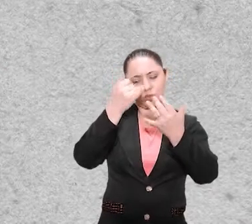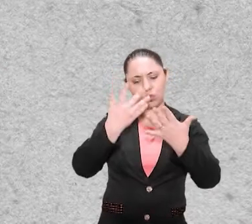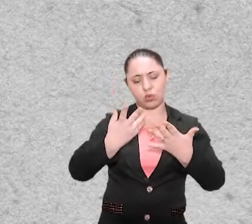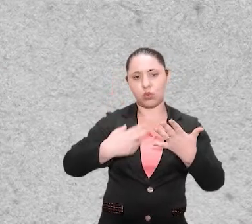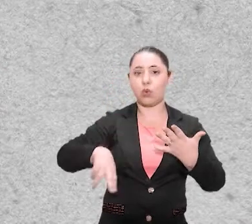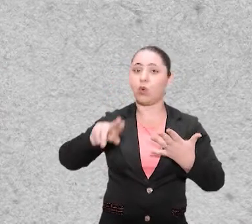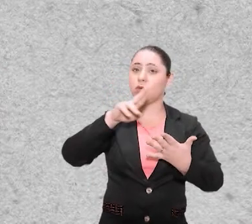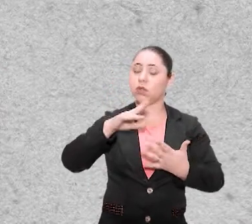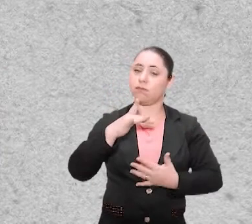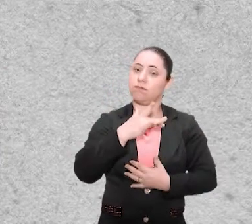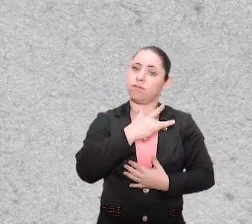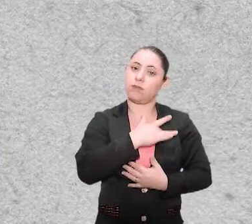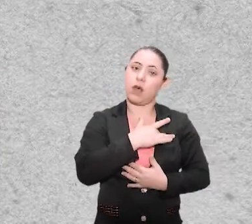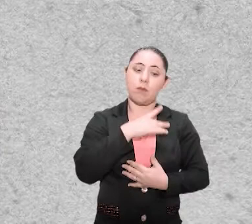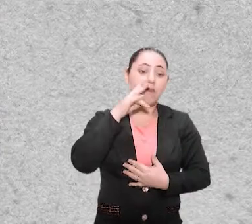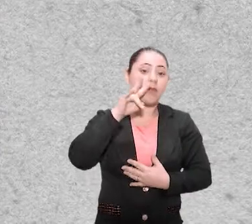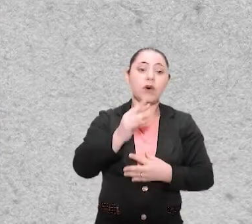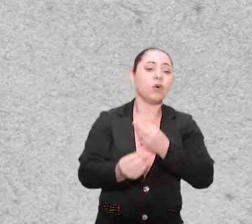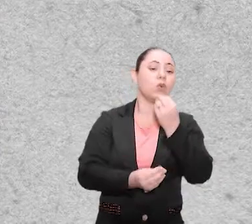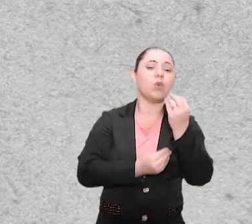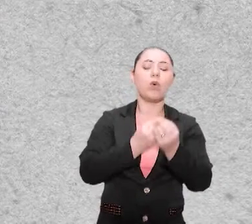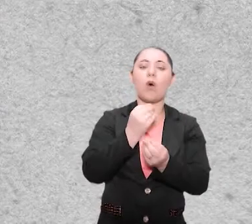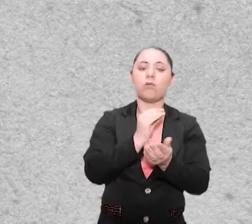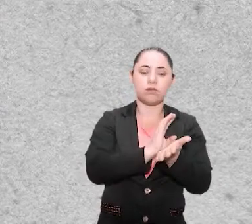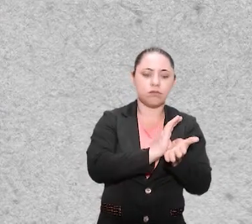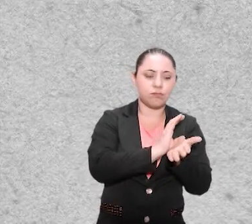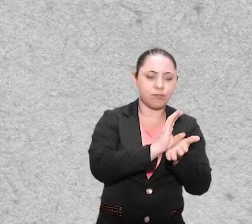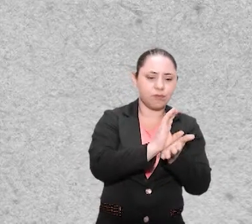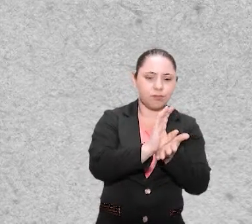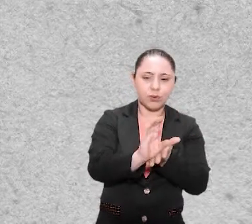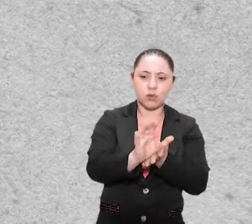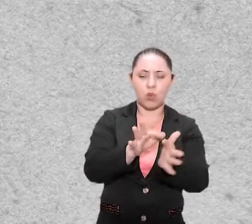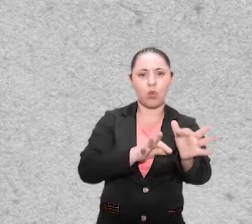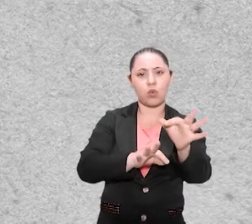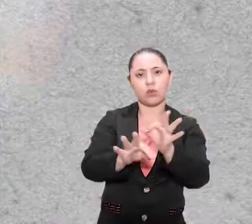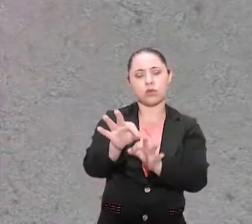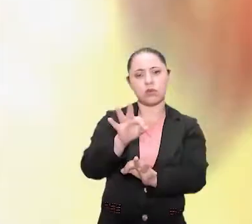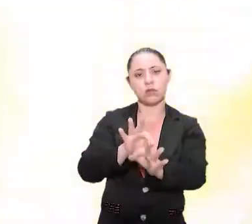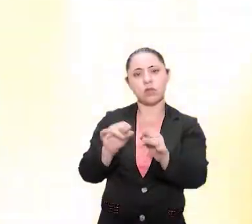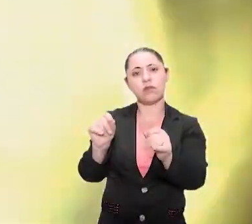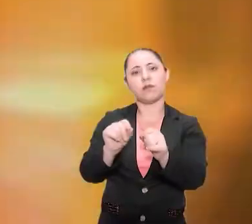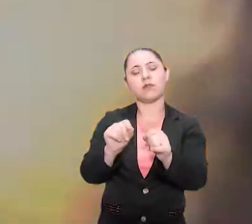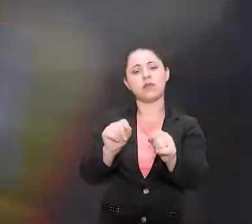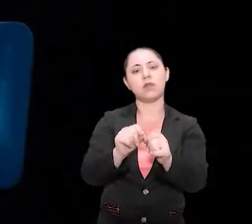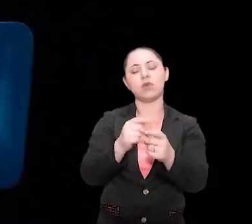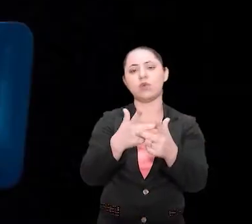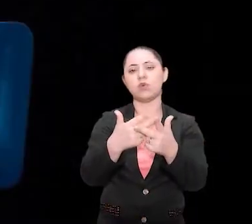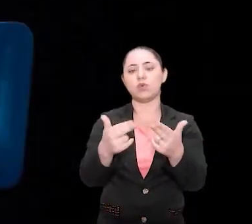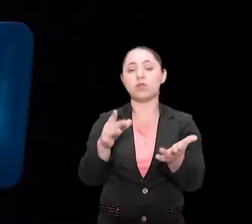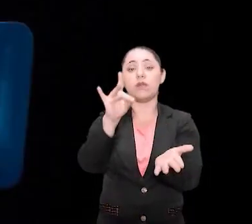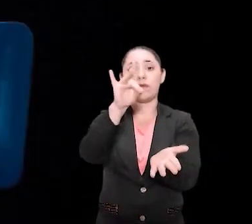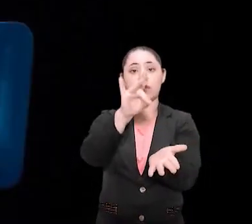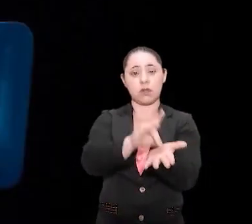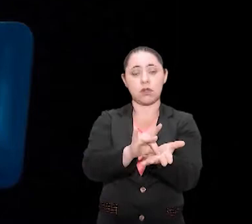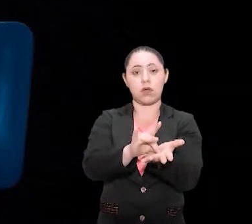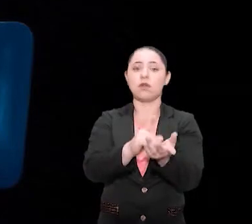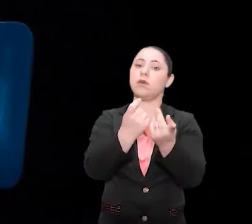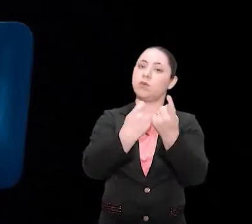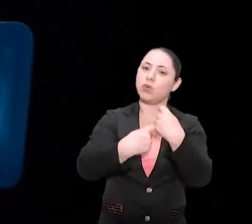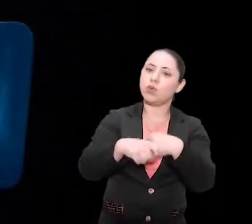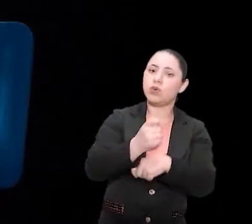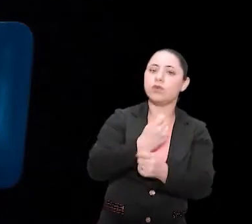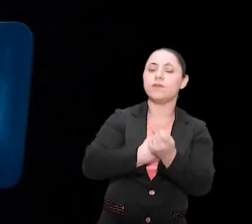sua sensibilidade para ver como que você vai aplicar, como que você vai usar aquilo de fato para gerir uma